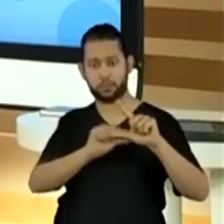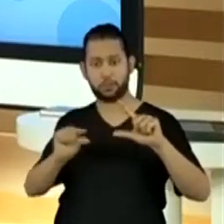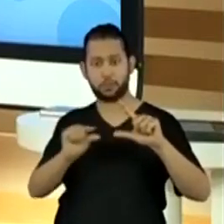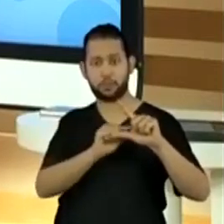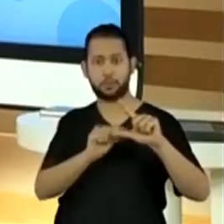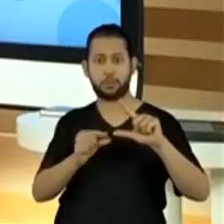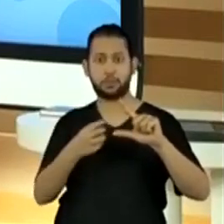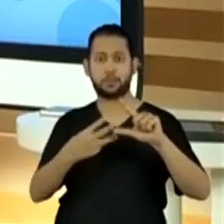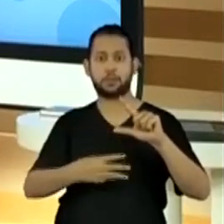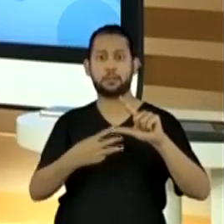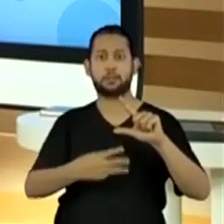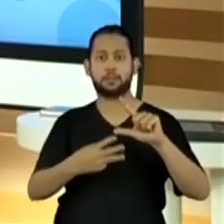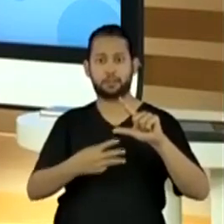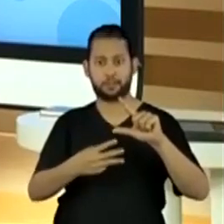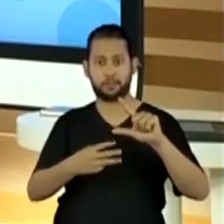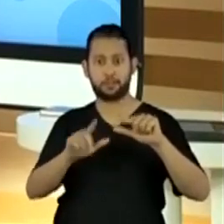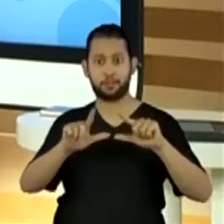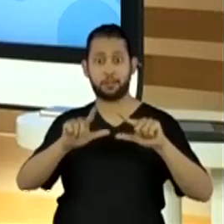2,